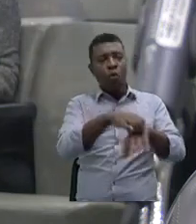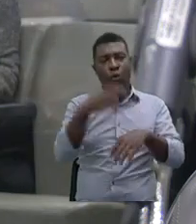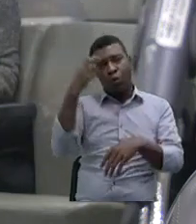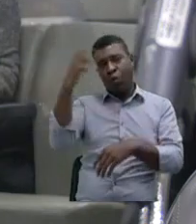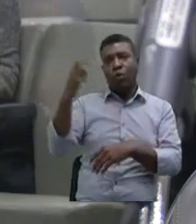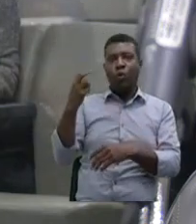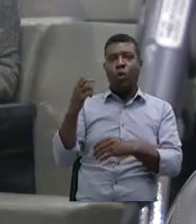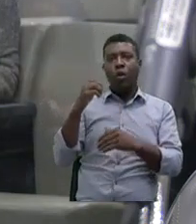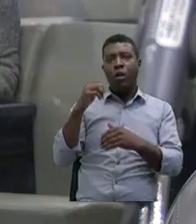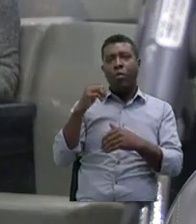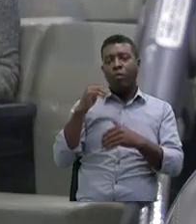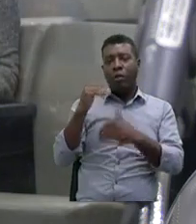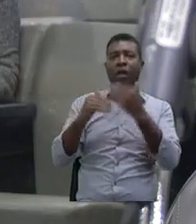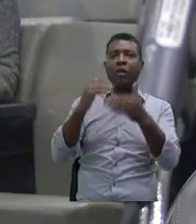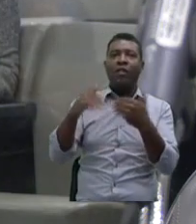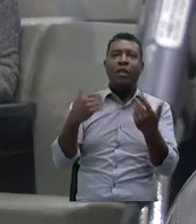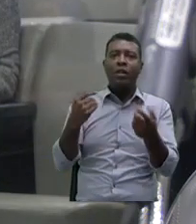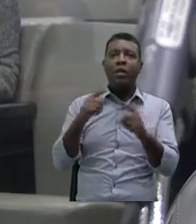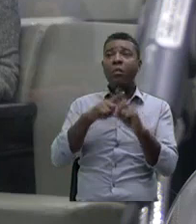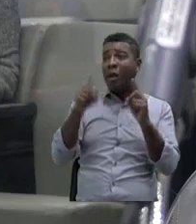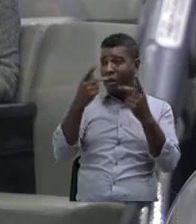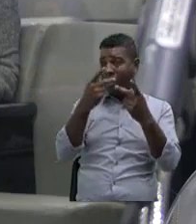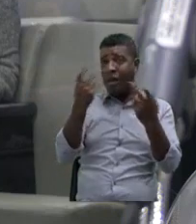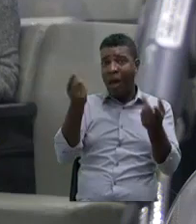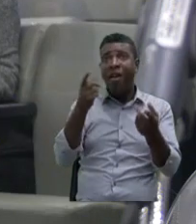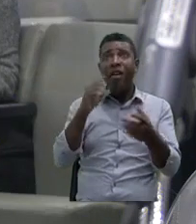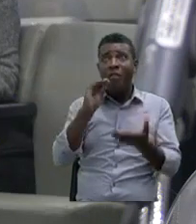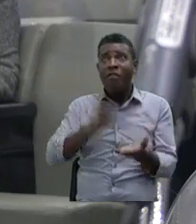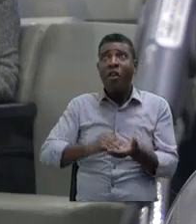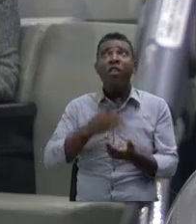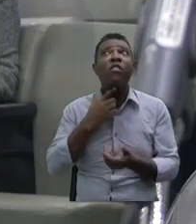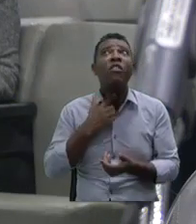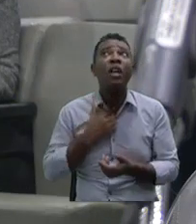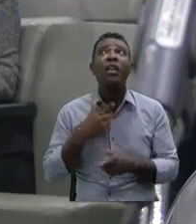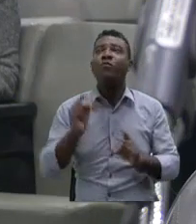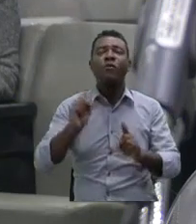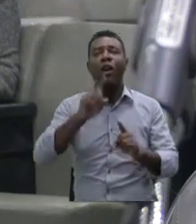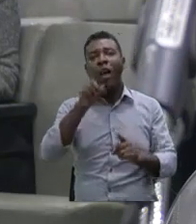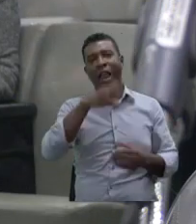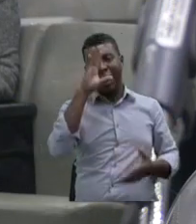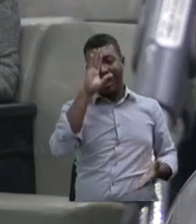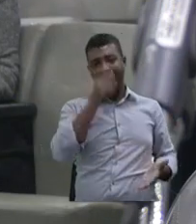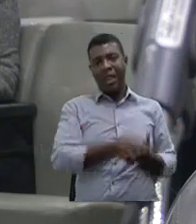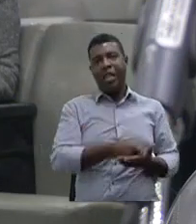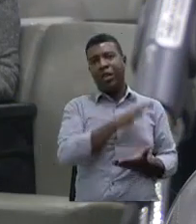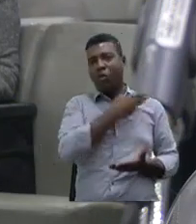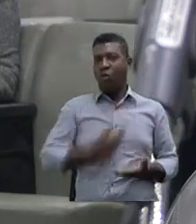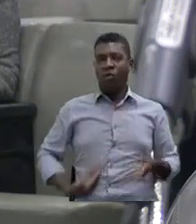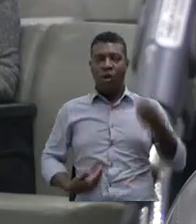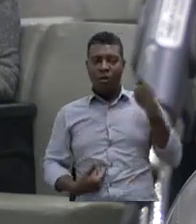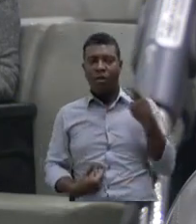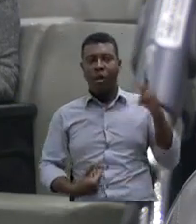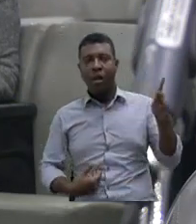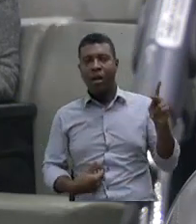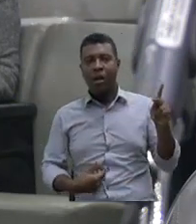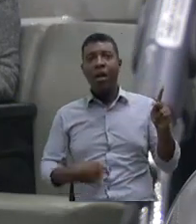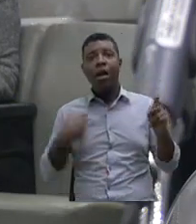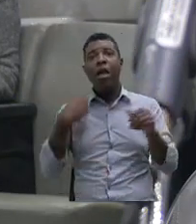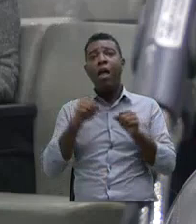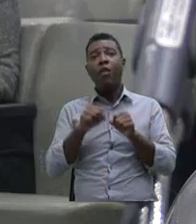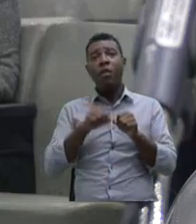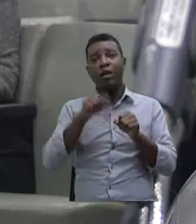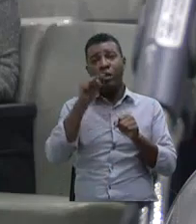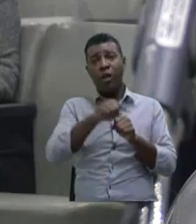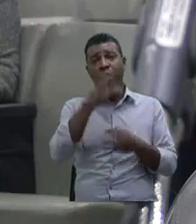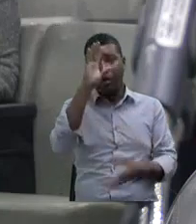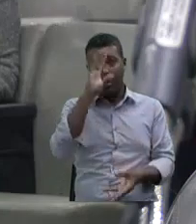vontade de quem tem uma vida inteira dedicada, mas é por decisão equivocada de um governo. Eu faço essas considerações